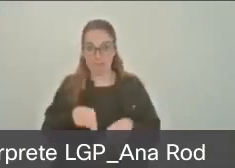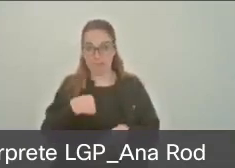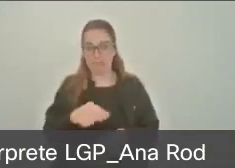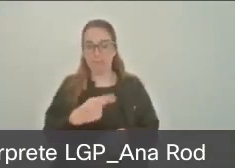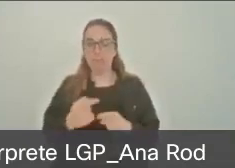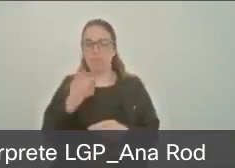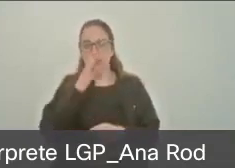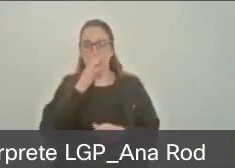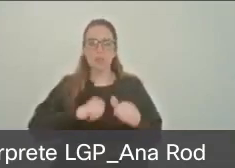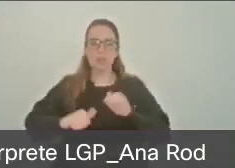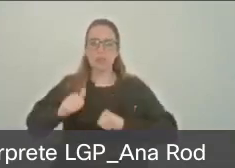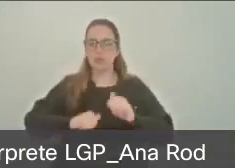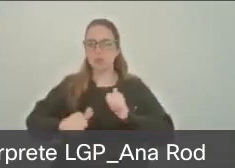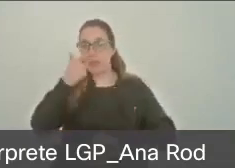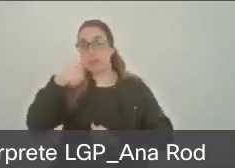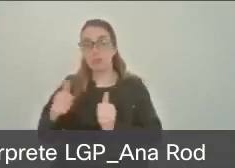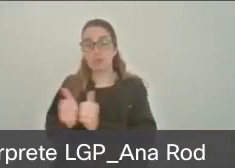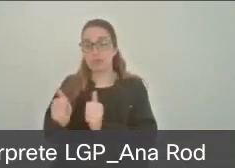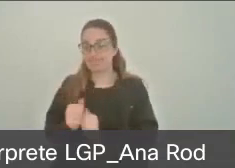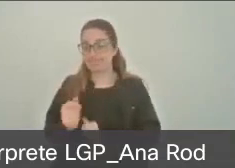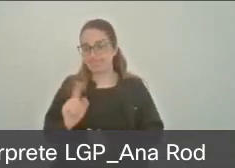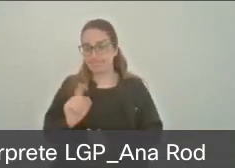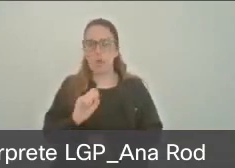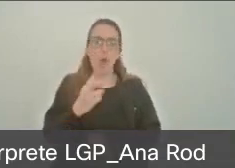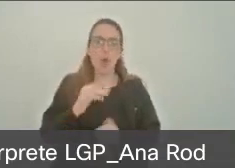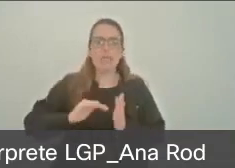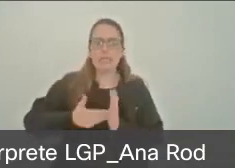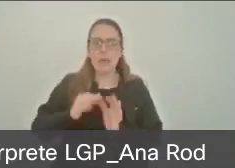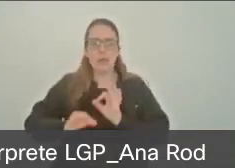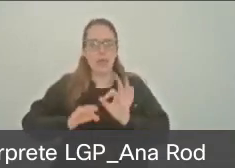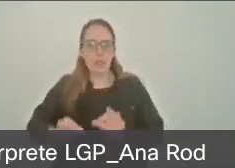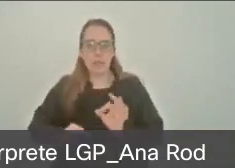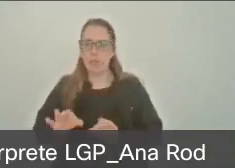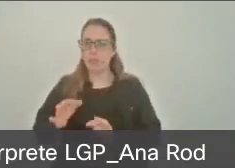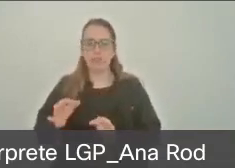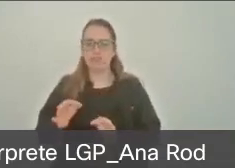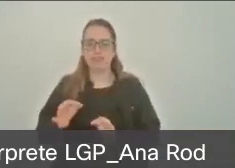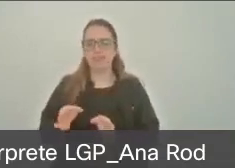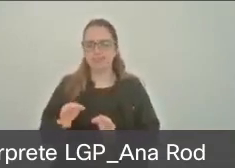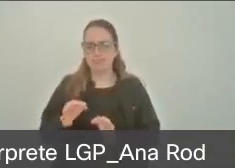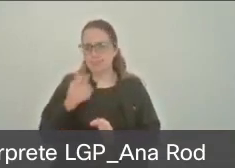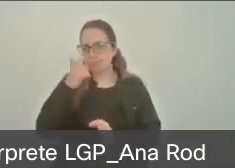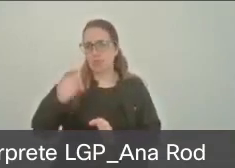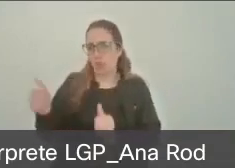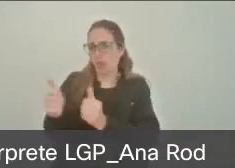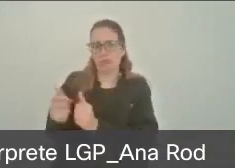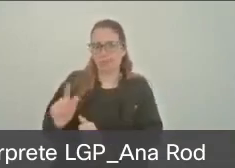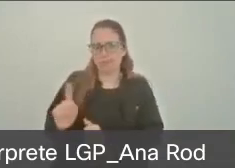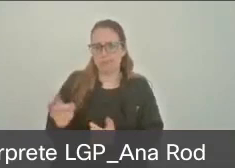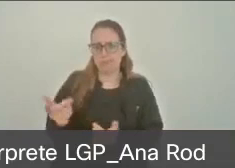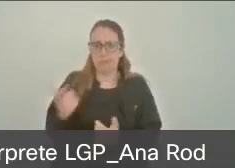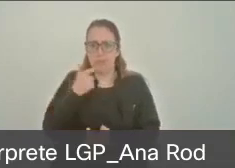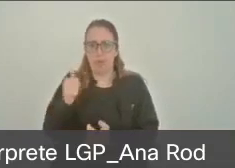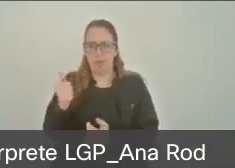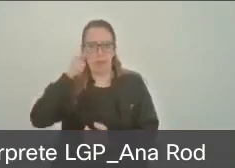intervenções cirúrgicas e outros exames ou tratamentos que, pela sua própria natureza, possam ver a sua eficácia e correção prejudicados pela presença do